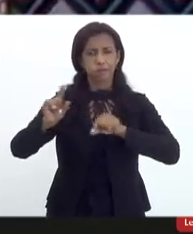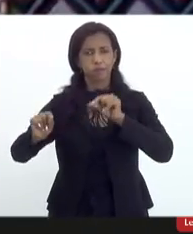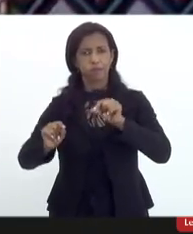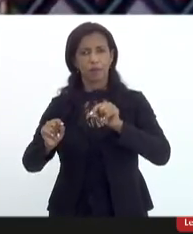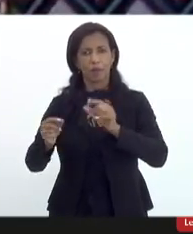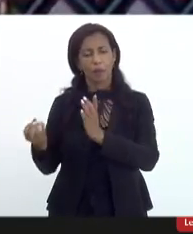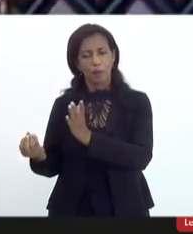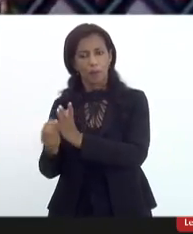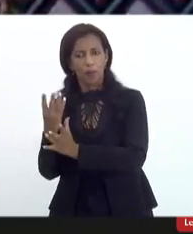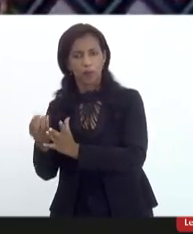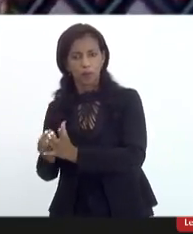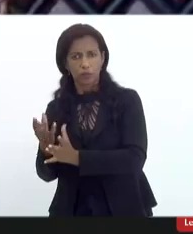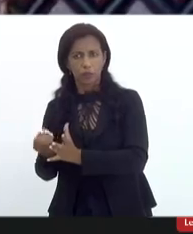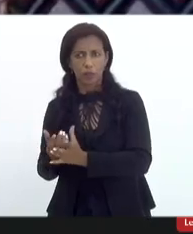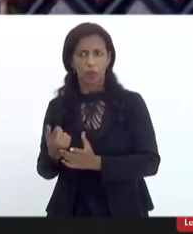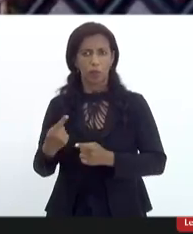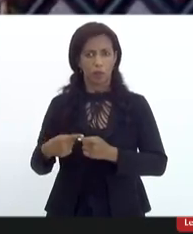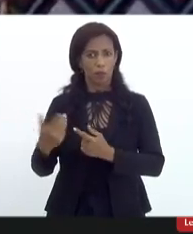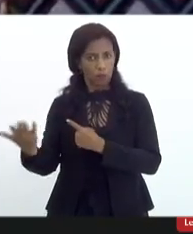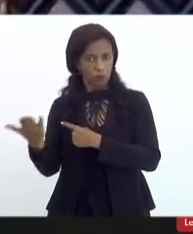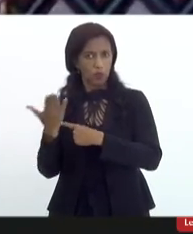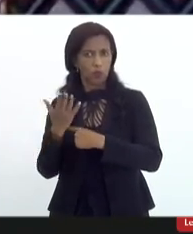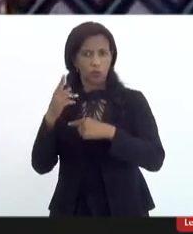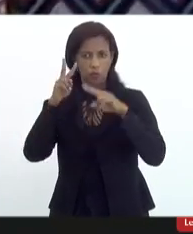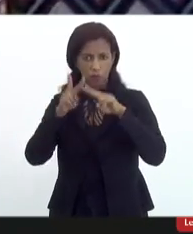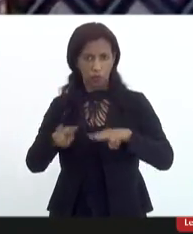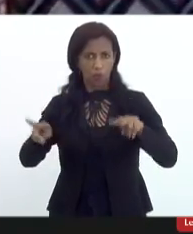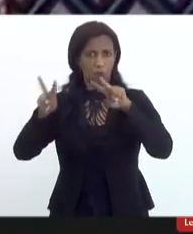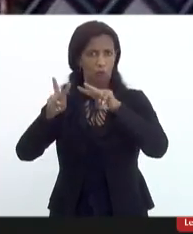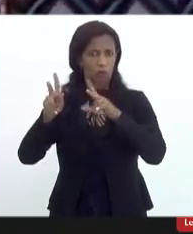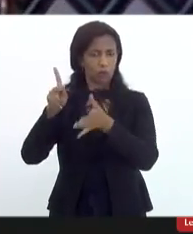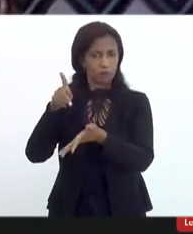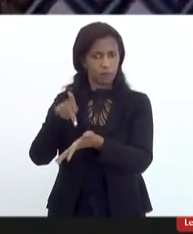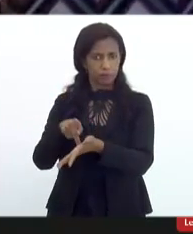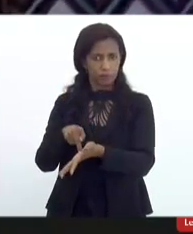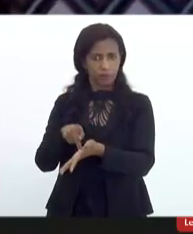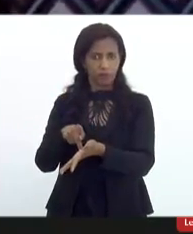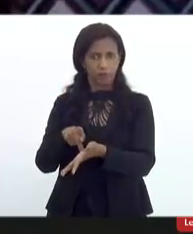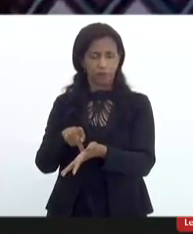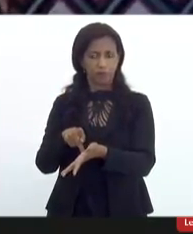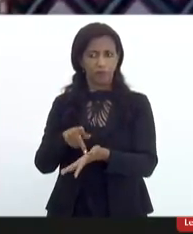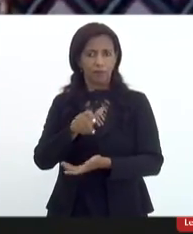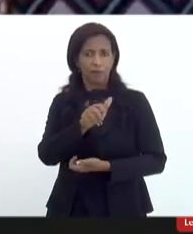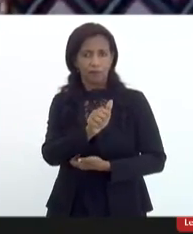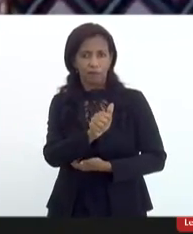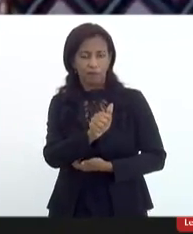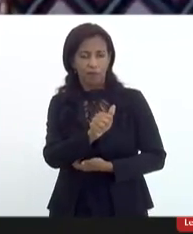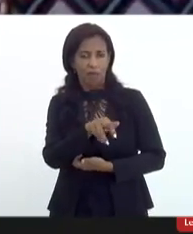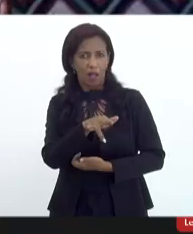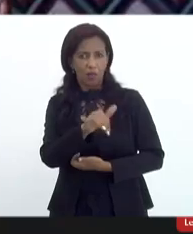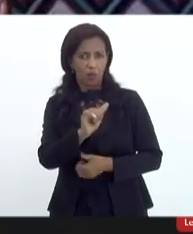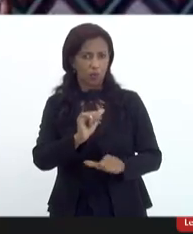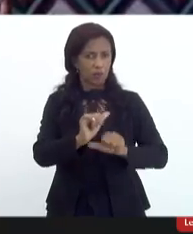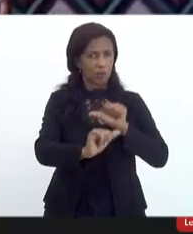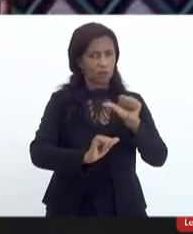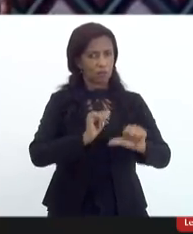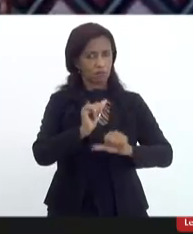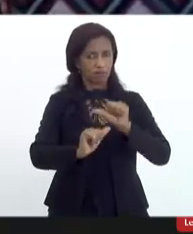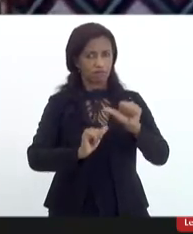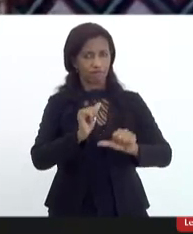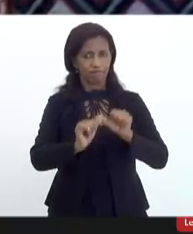a produção, porque ela nos ajuda a olhar a realidade, atualizar as